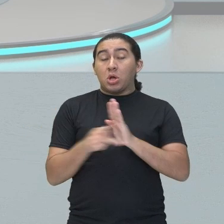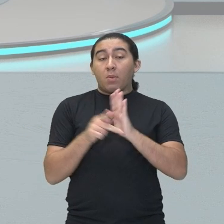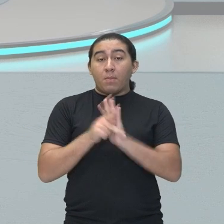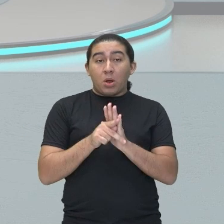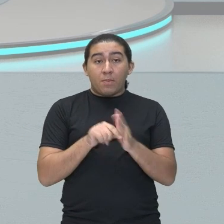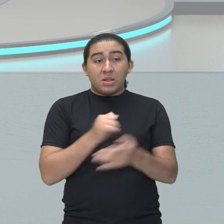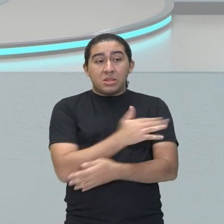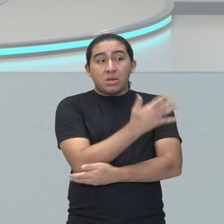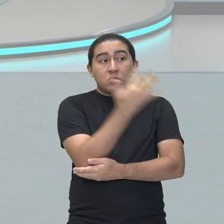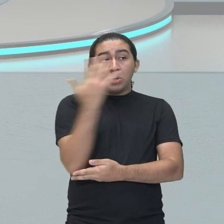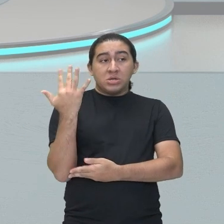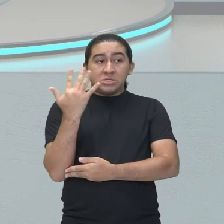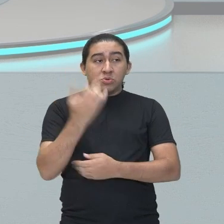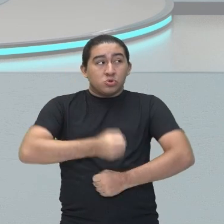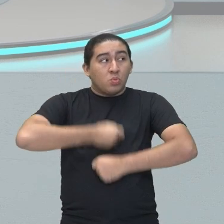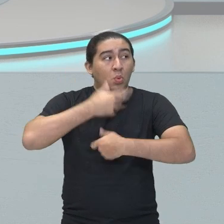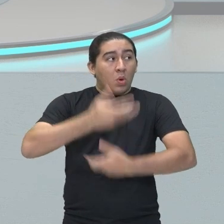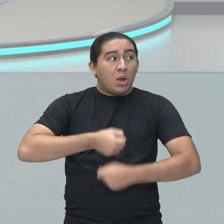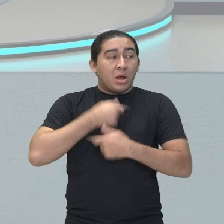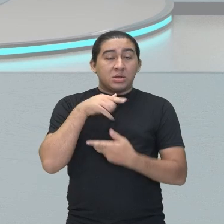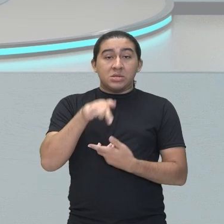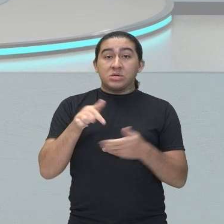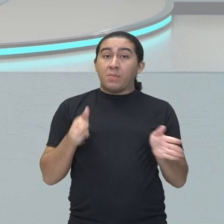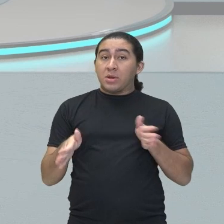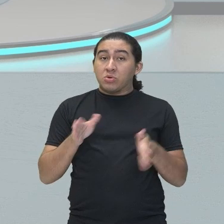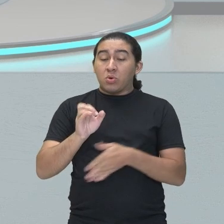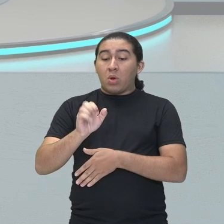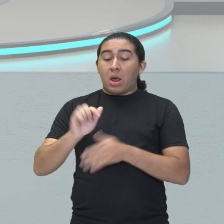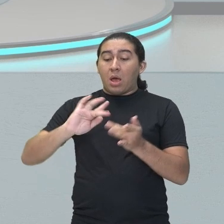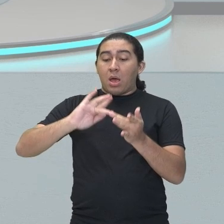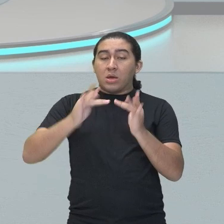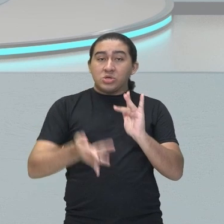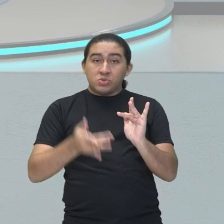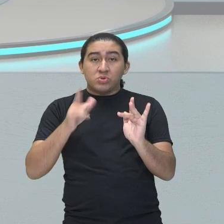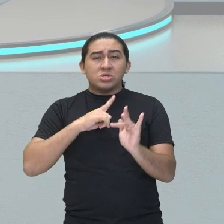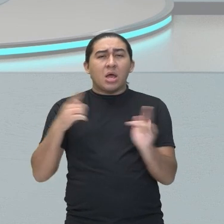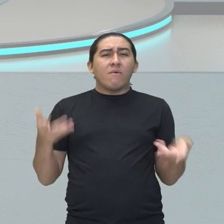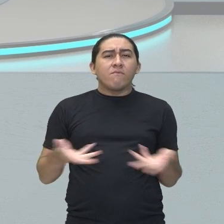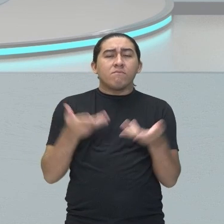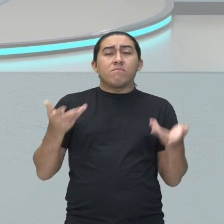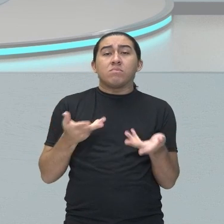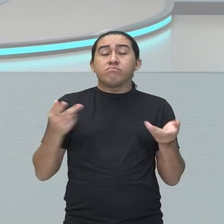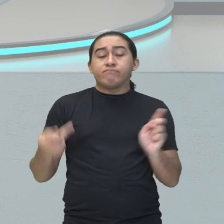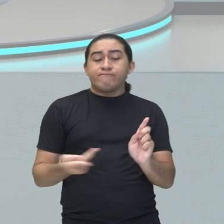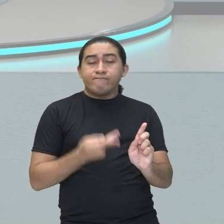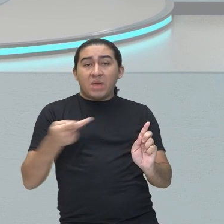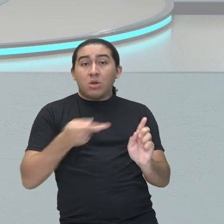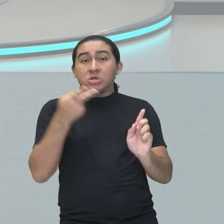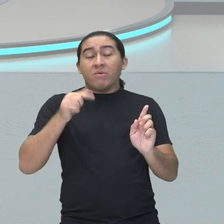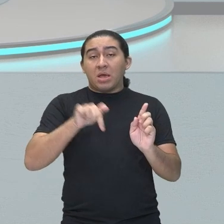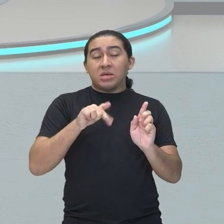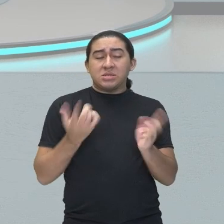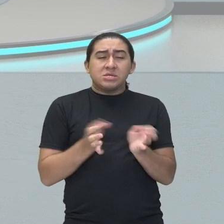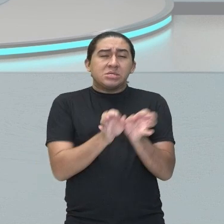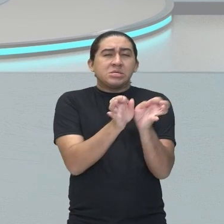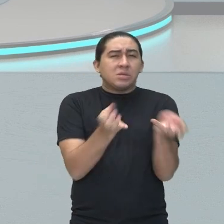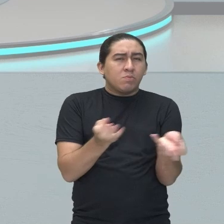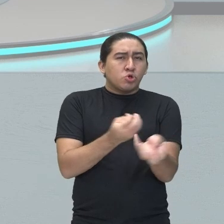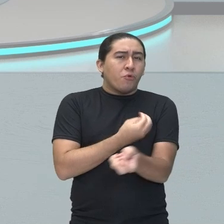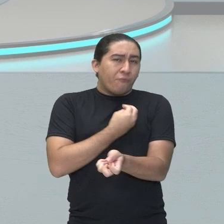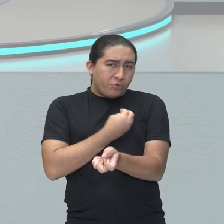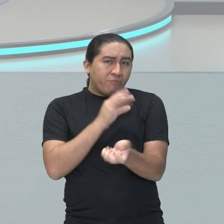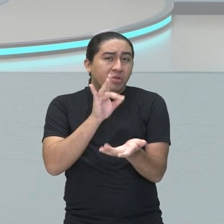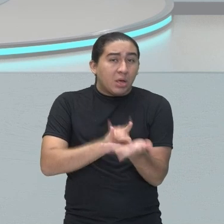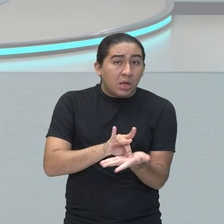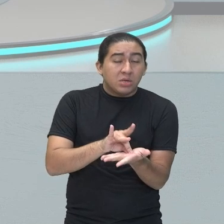natureza. Os poetas árcades exaltavam a simplicidade e a beleza da natureza. Então, para eles, quanto mais simples